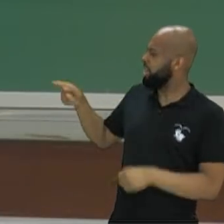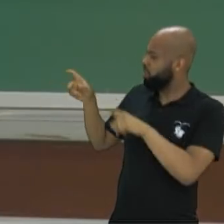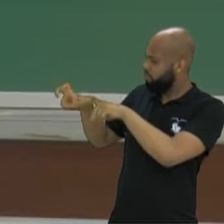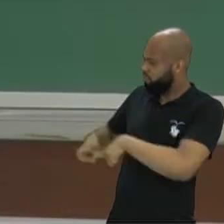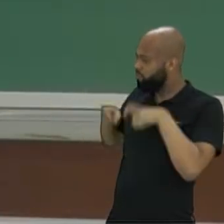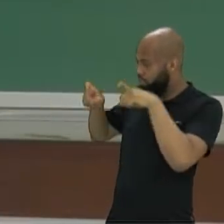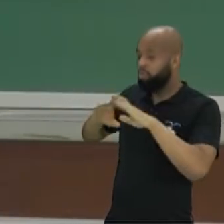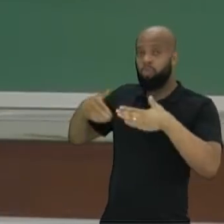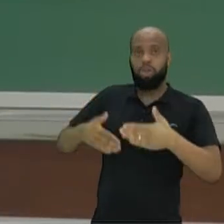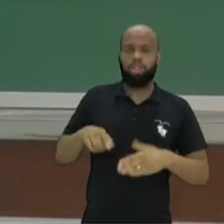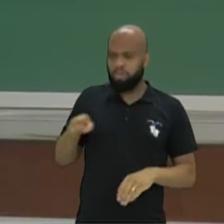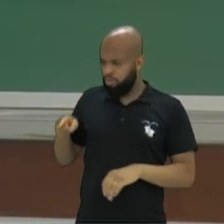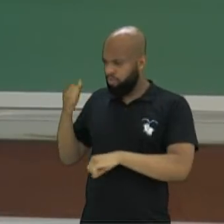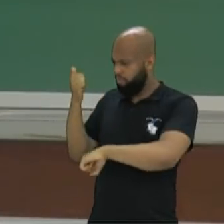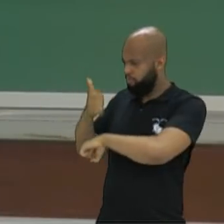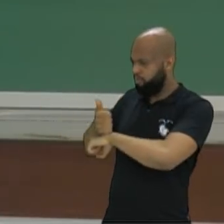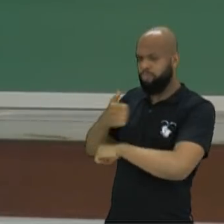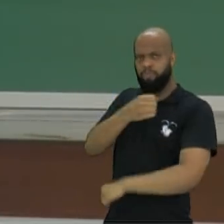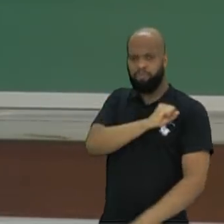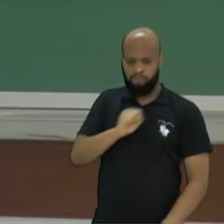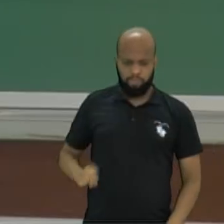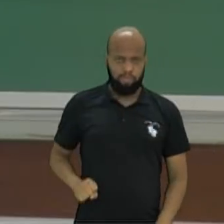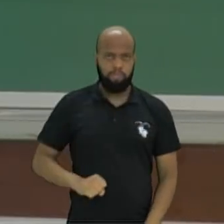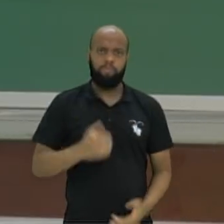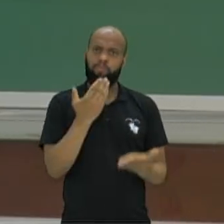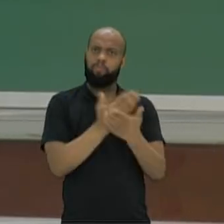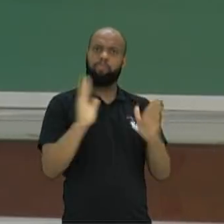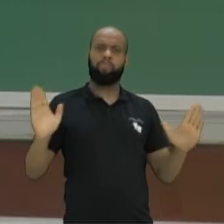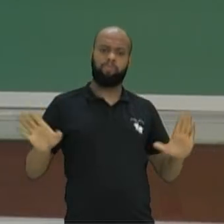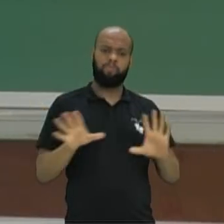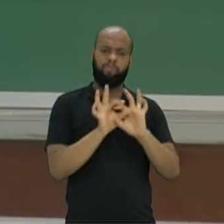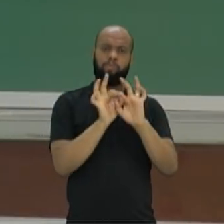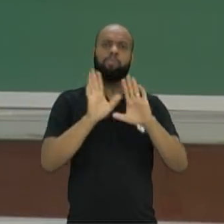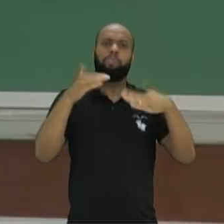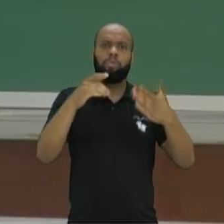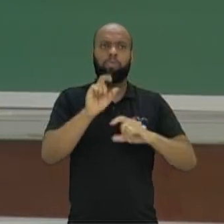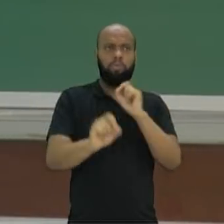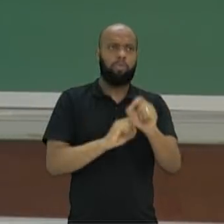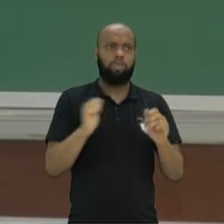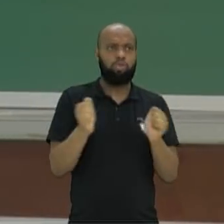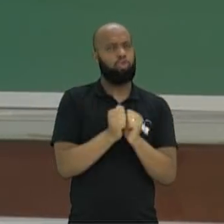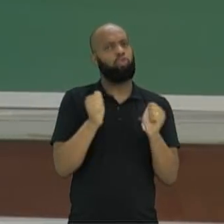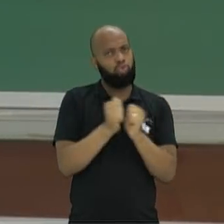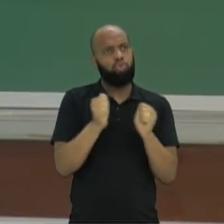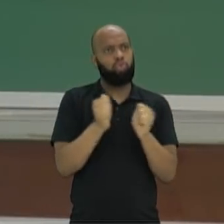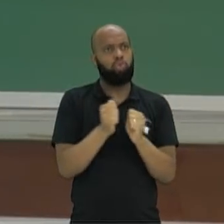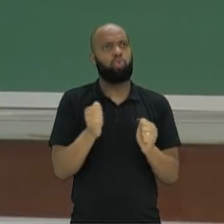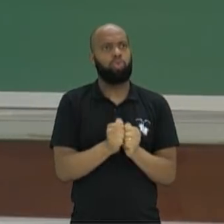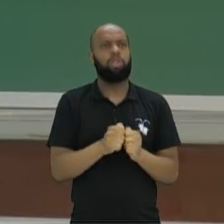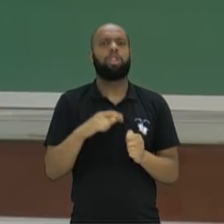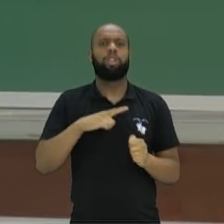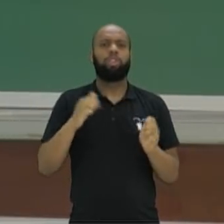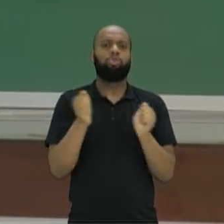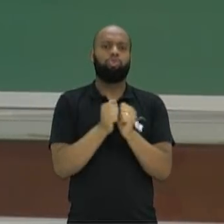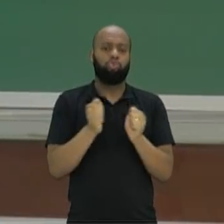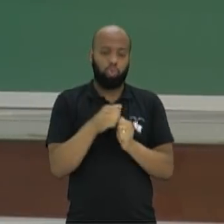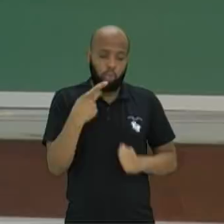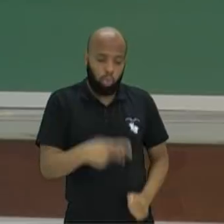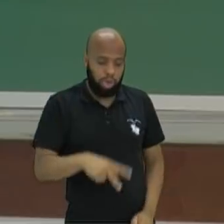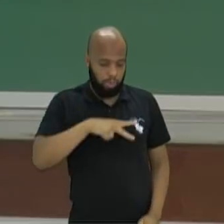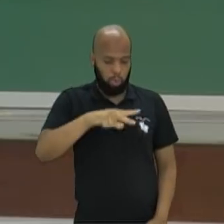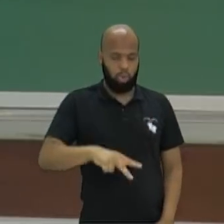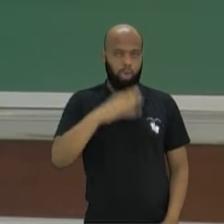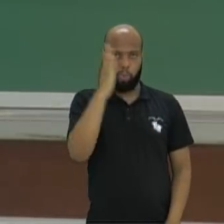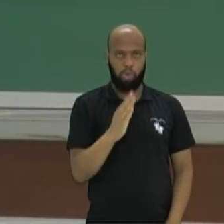engenho. Os senhores de engenho começaram a romper as alianças com os holandeses e se juntavam cada dia mais com a resistência luso-brasileira. Até